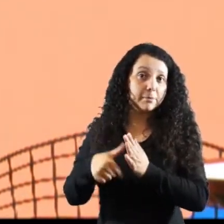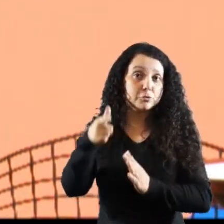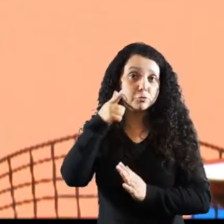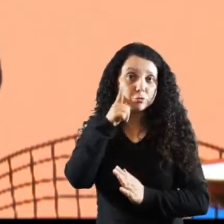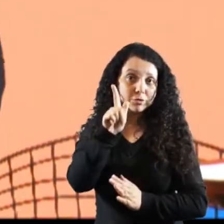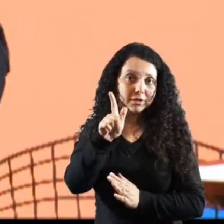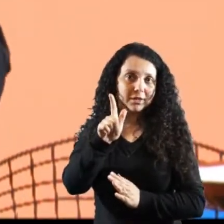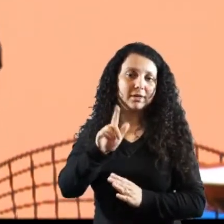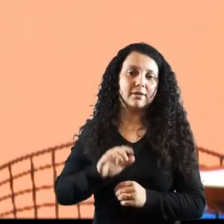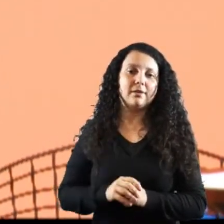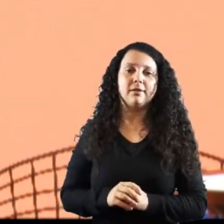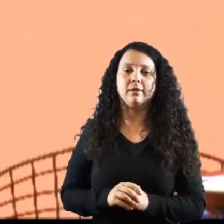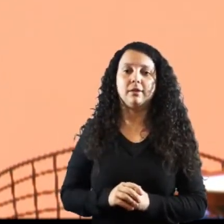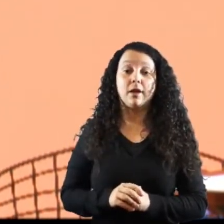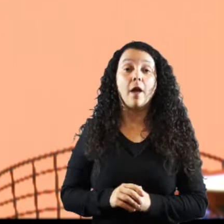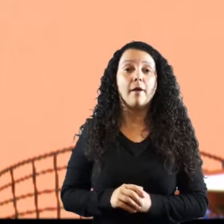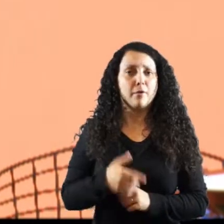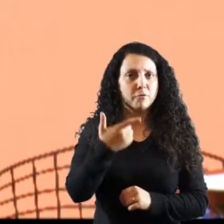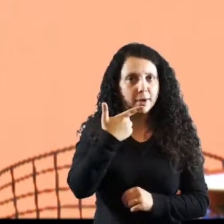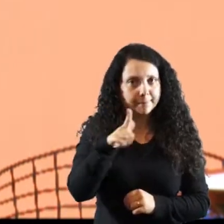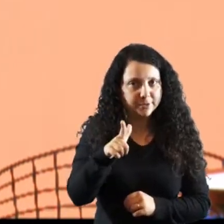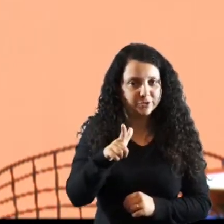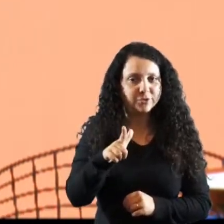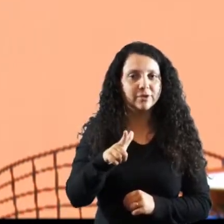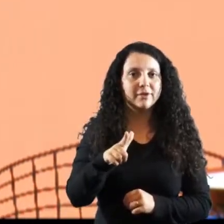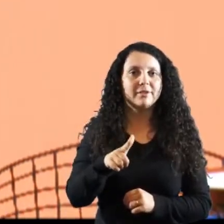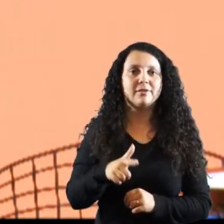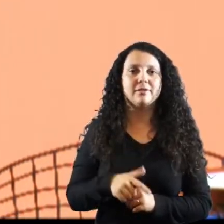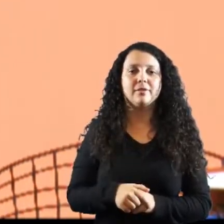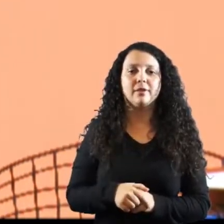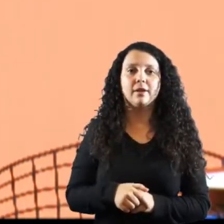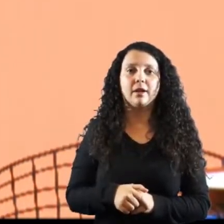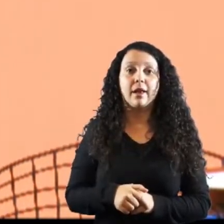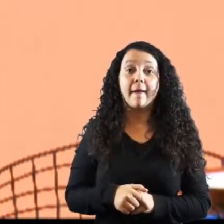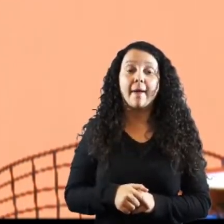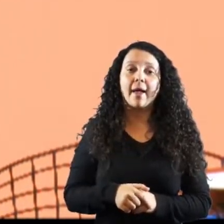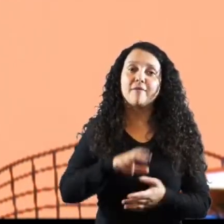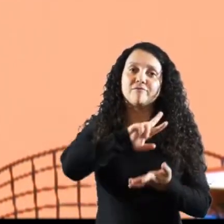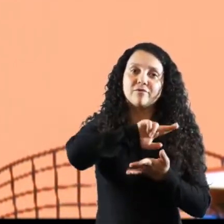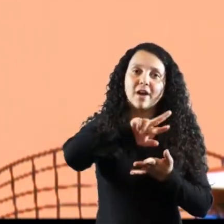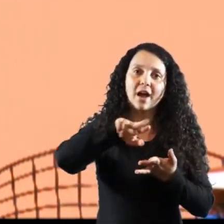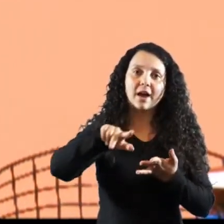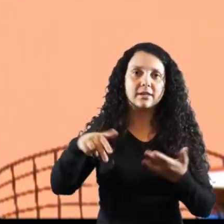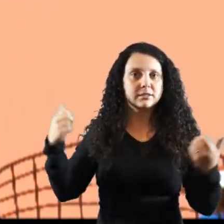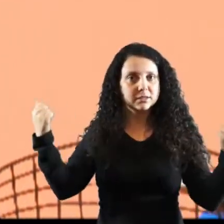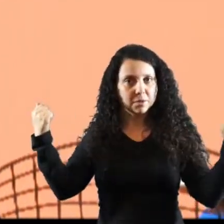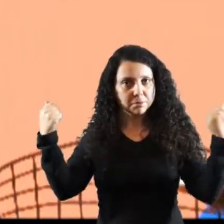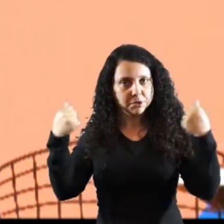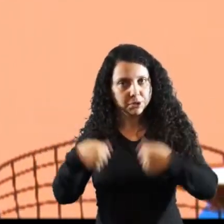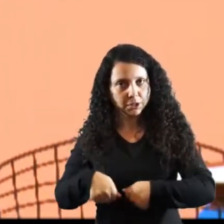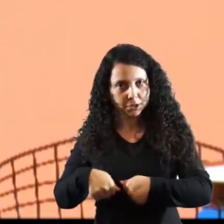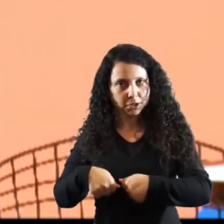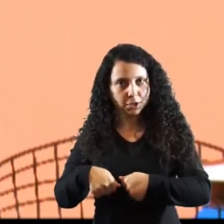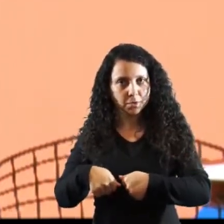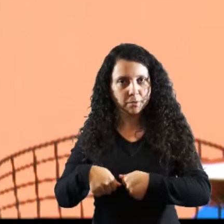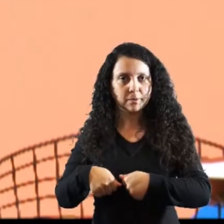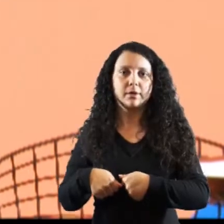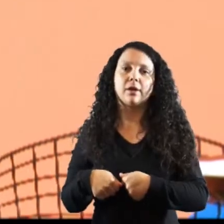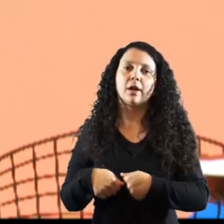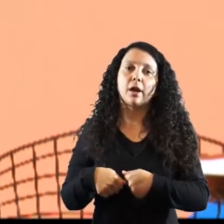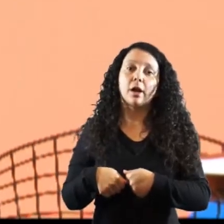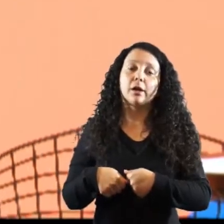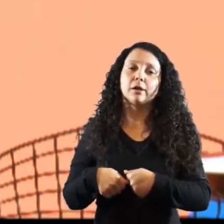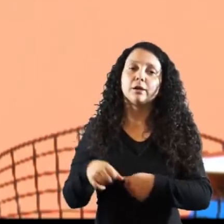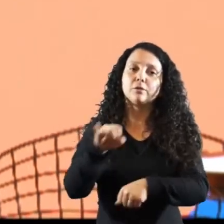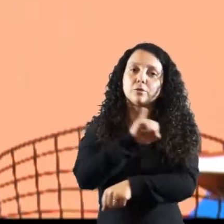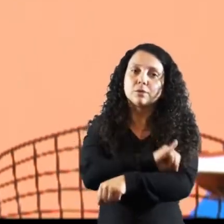seja, eu vou repetir essa palavra algumas vezes hoje, várias capacitações que o Senai passa para